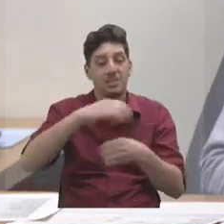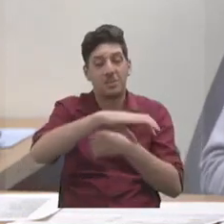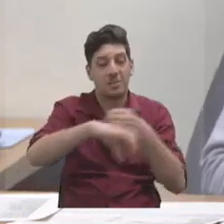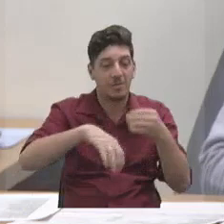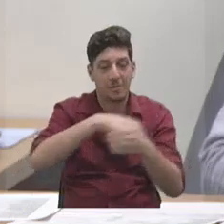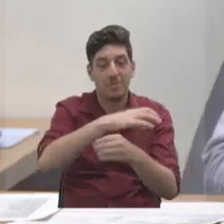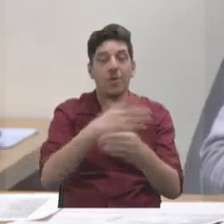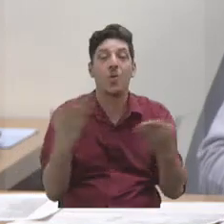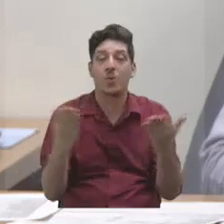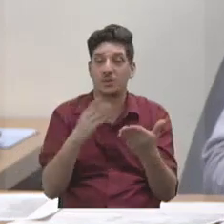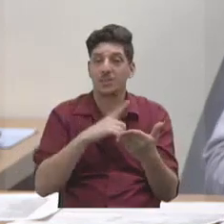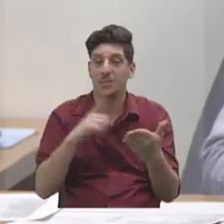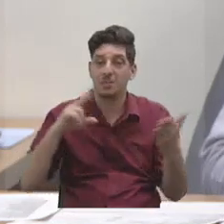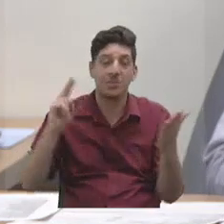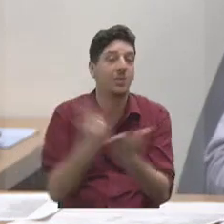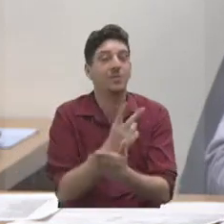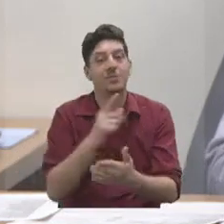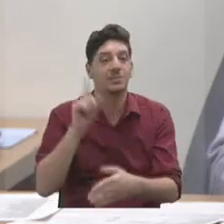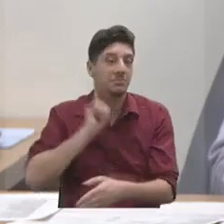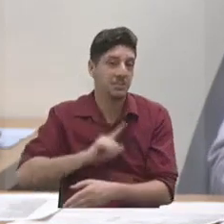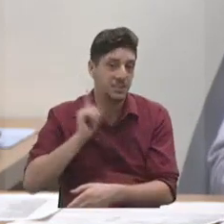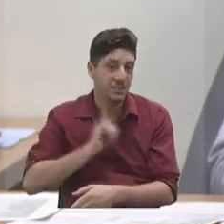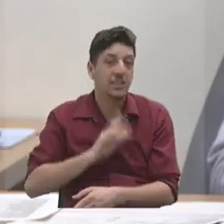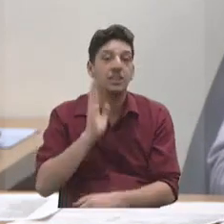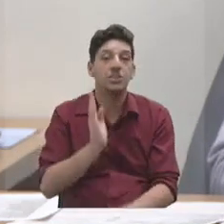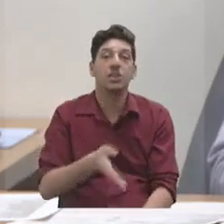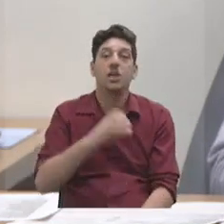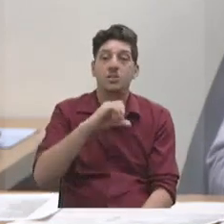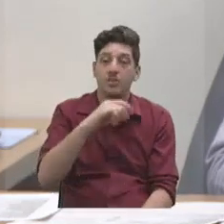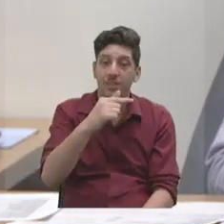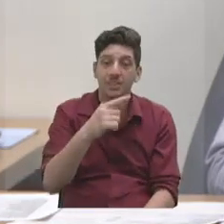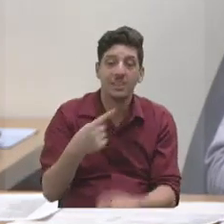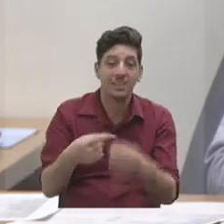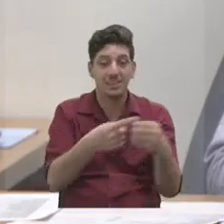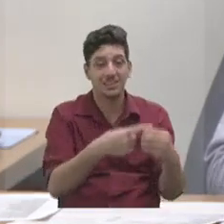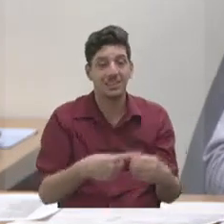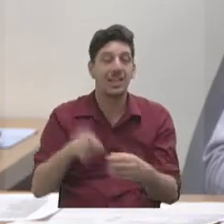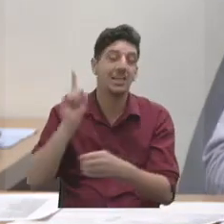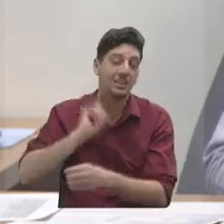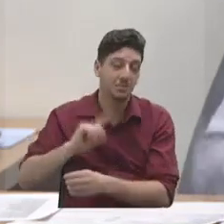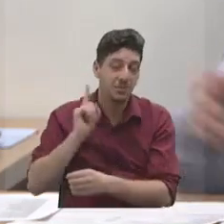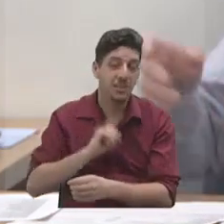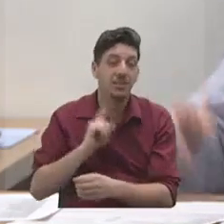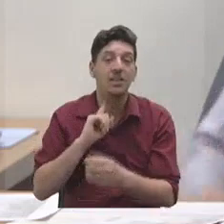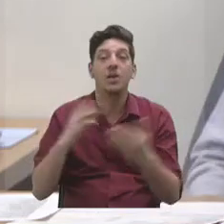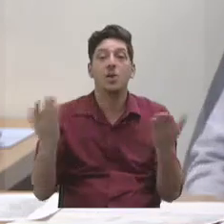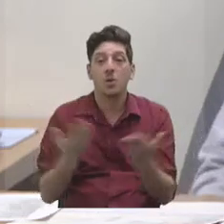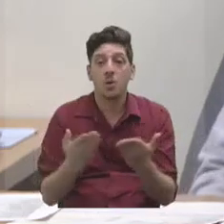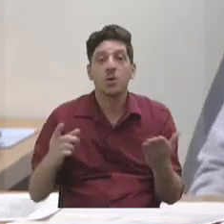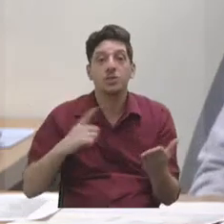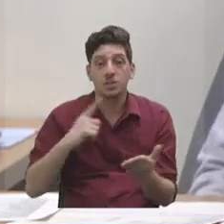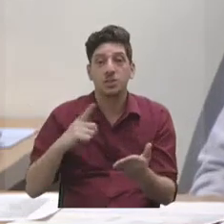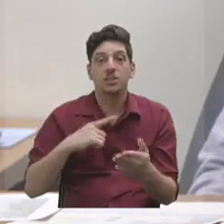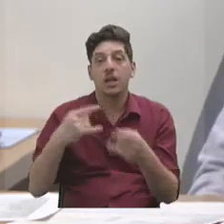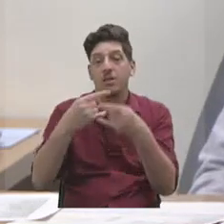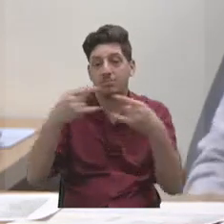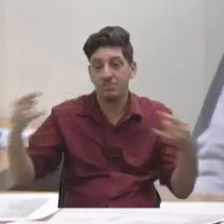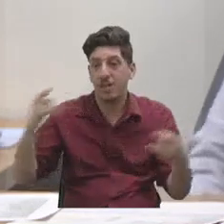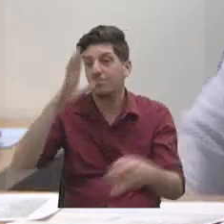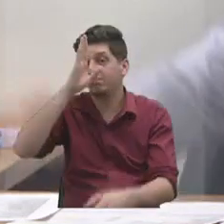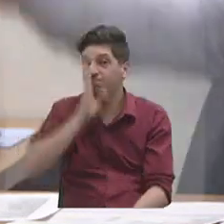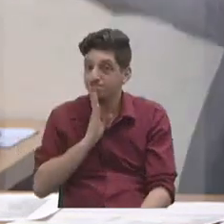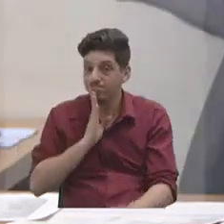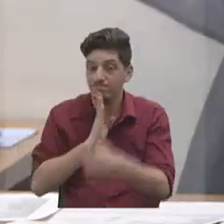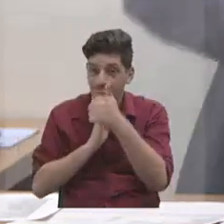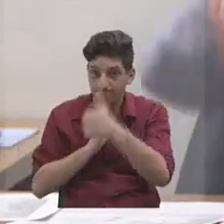no estado nós já temos hoje 97 municípios em Minas Gerais que hoje já tem a tarifa zero e isso